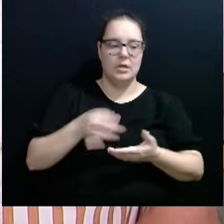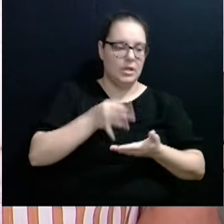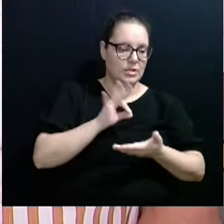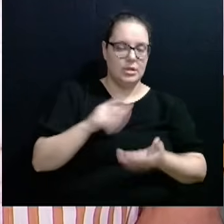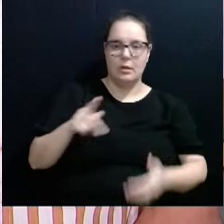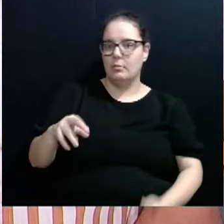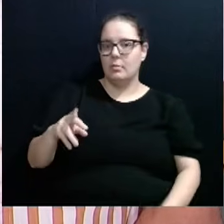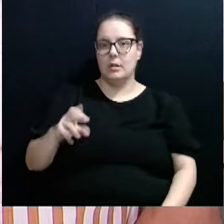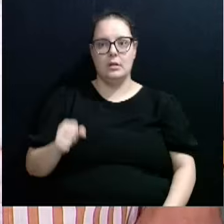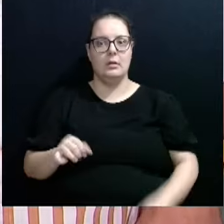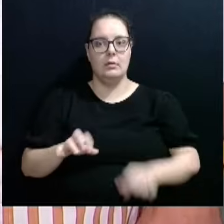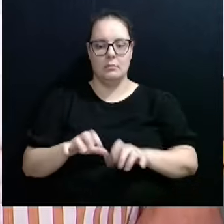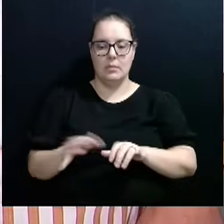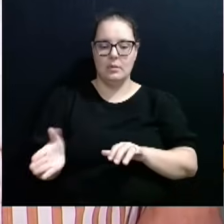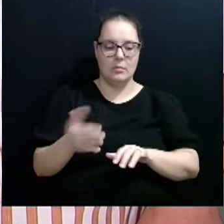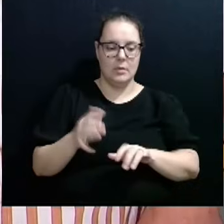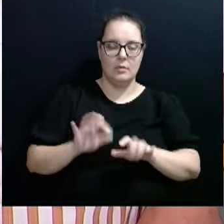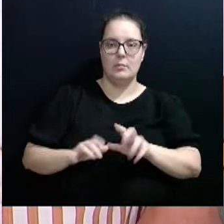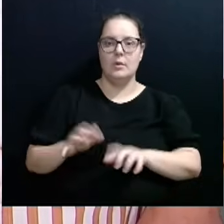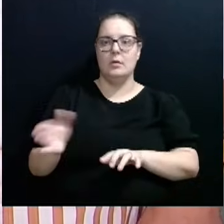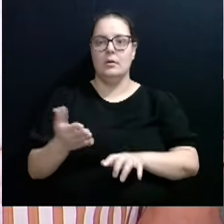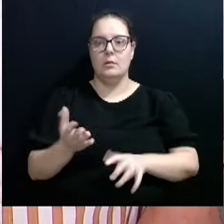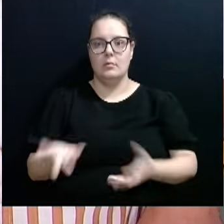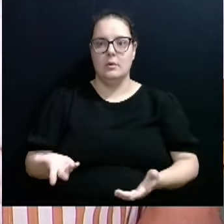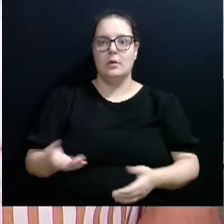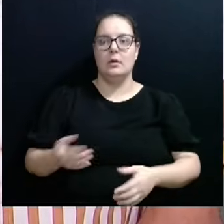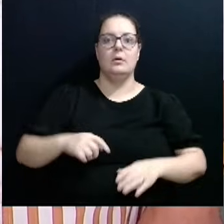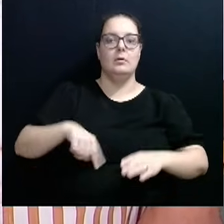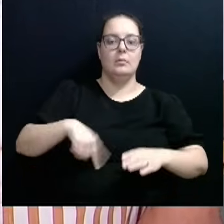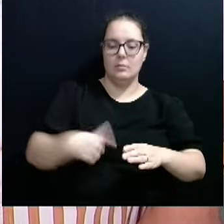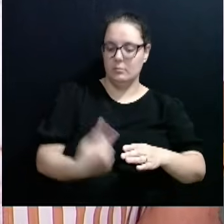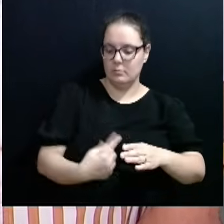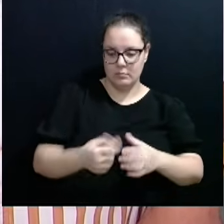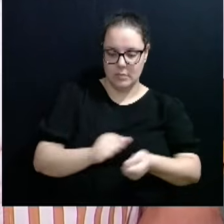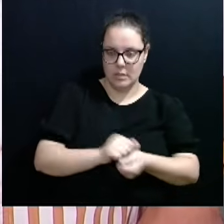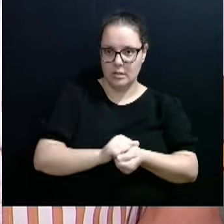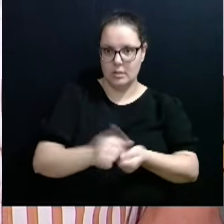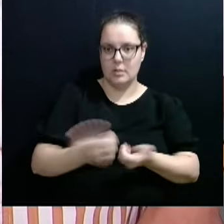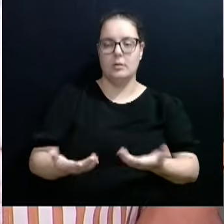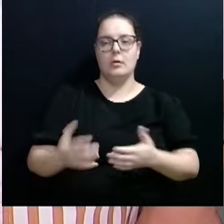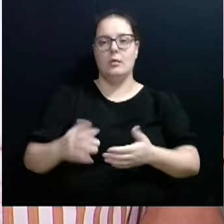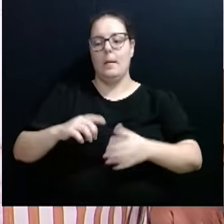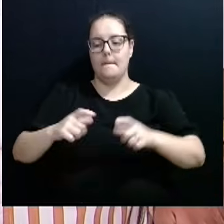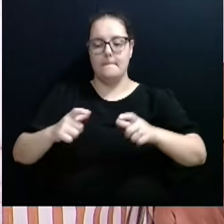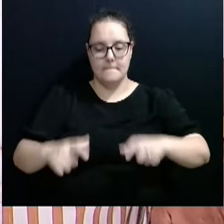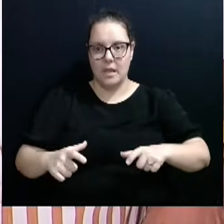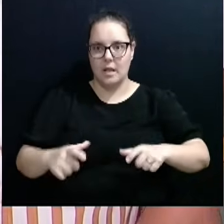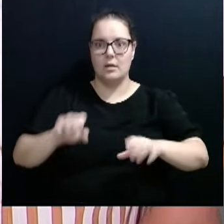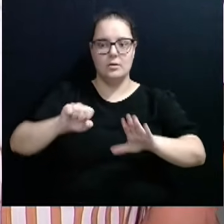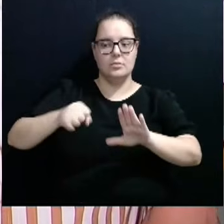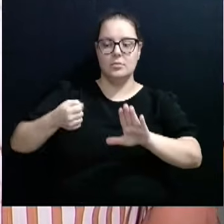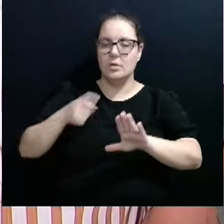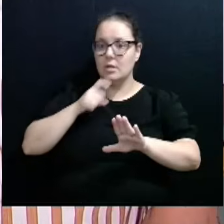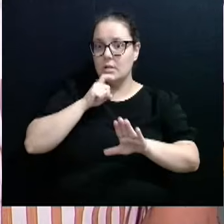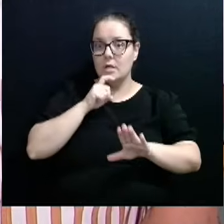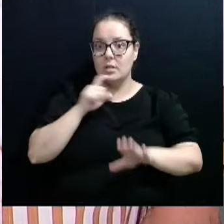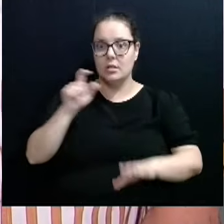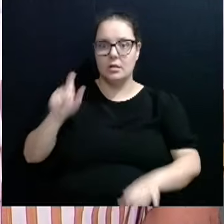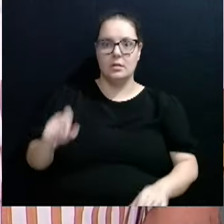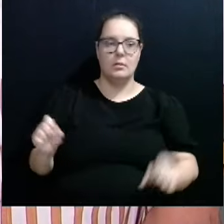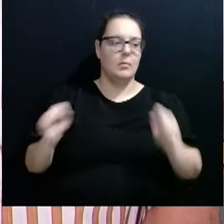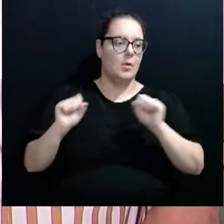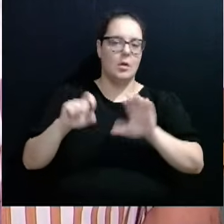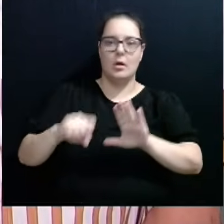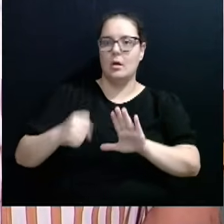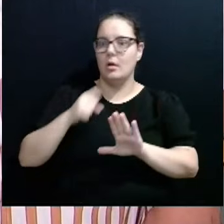escrever, máquina de lavar, prato, geladeira. Tem gente que ama uma geladeira antiga também.